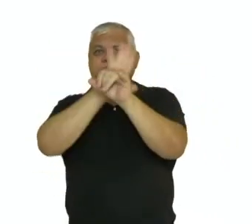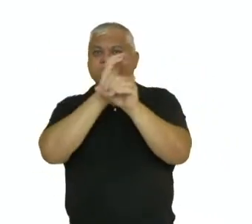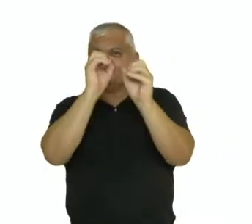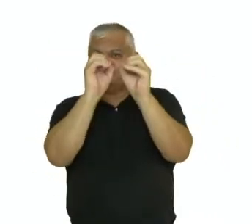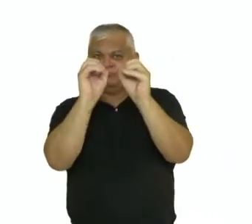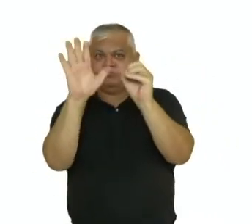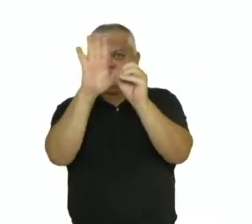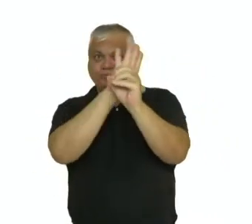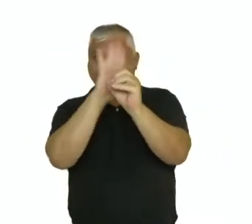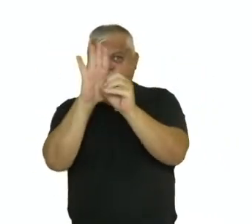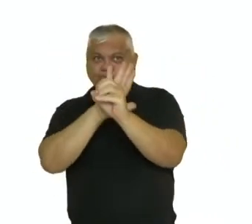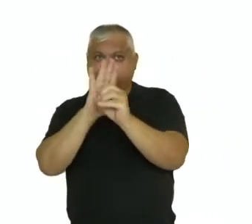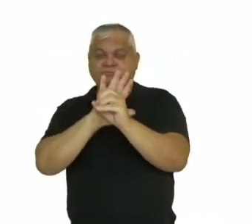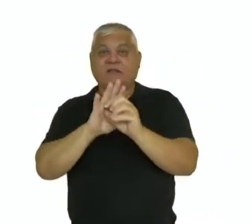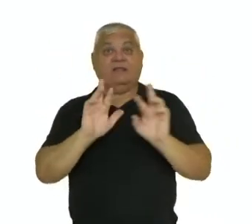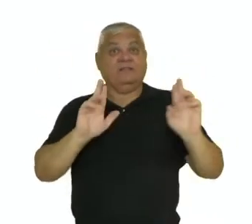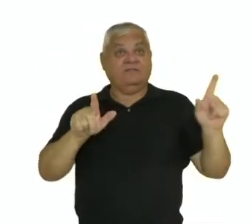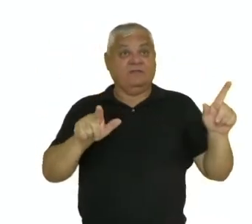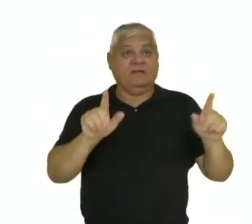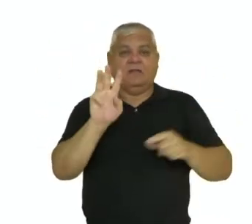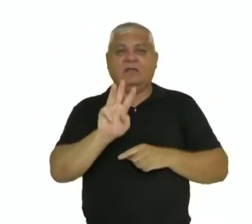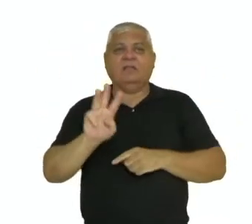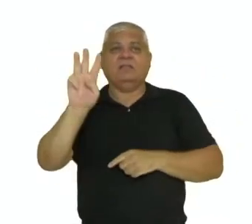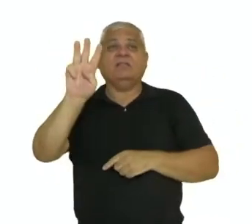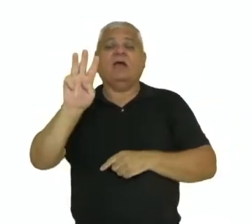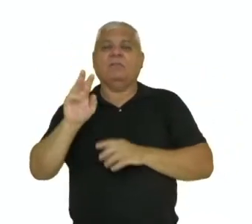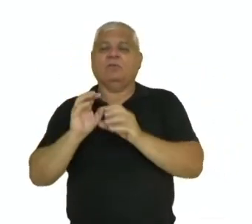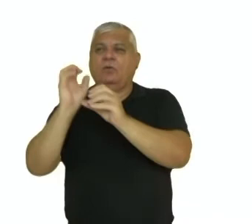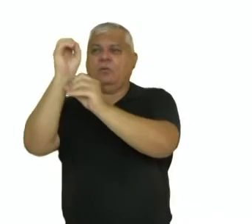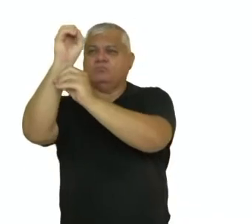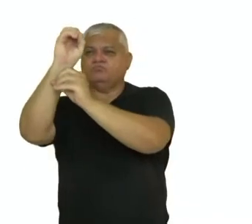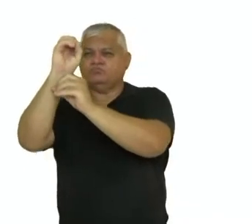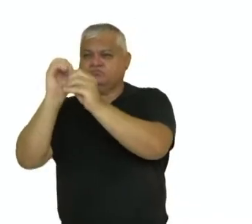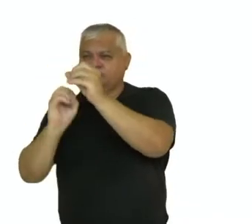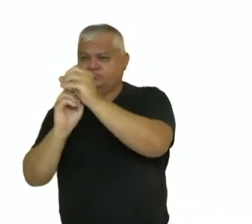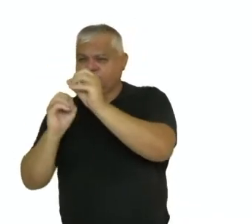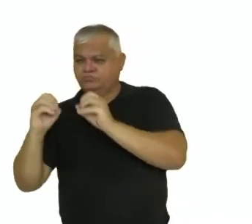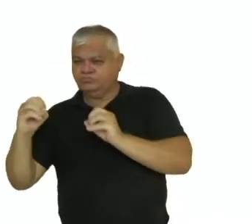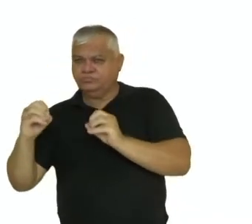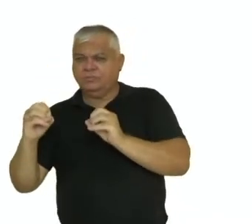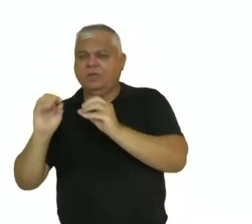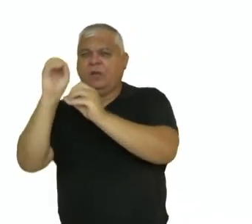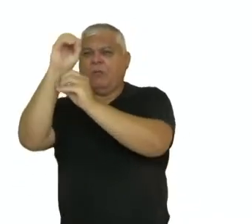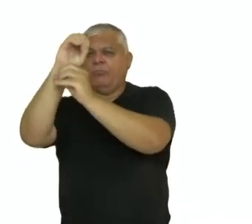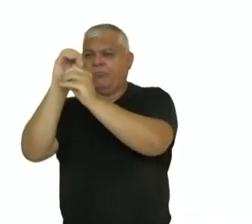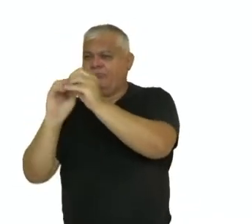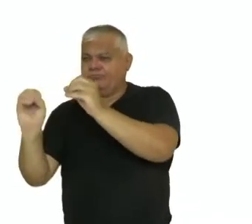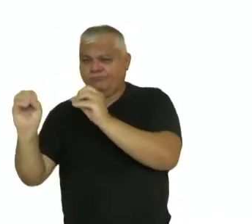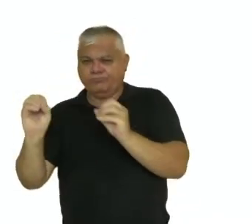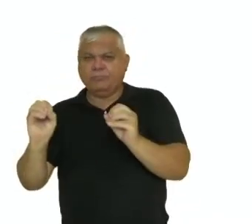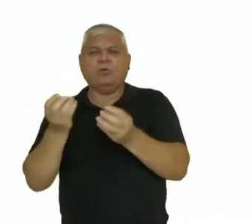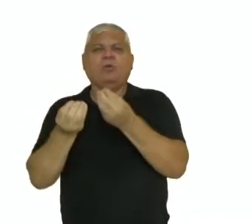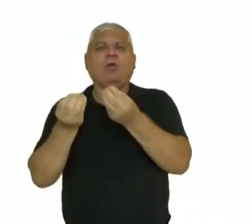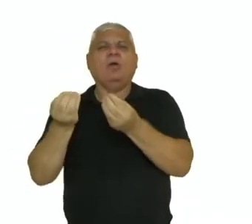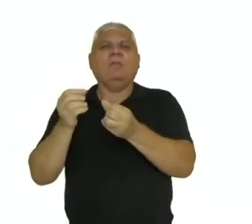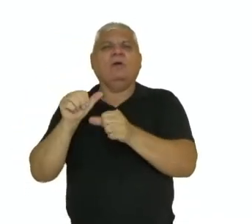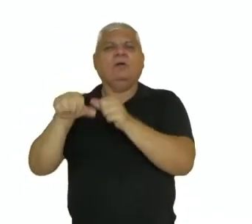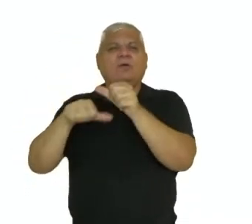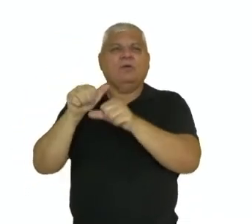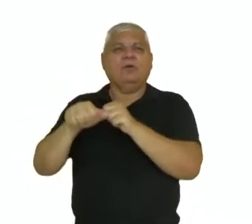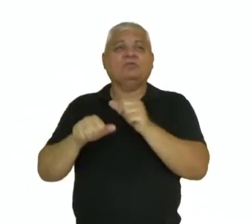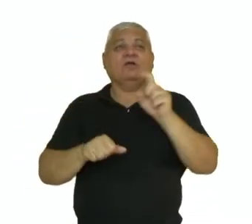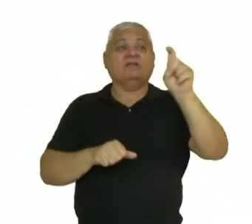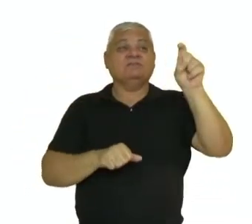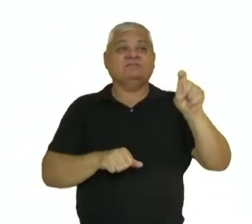signifiquem átomos diferentes. Então, o esquema representará uma reação química, balanceando e substituindo as letras